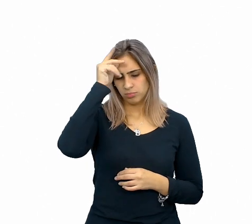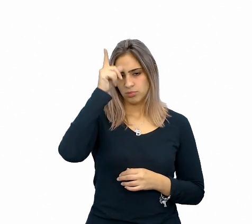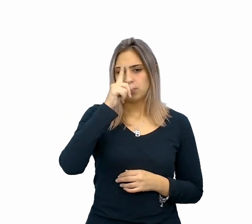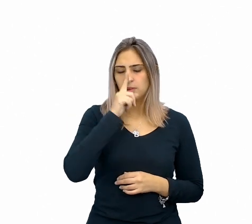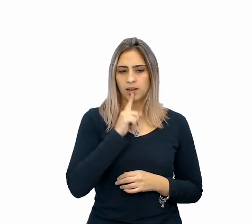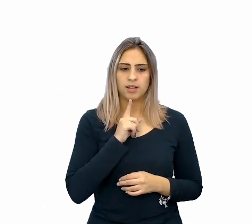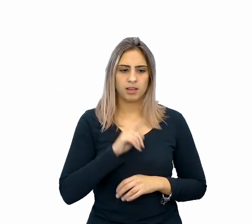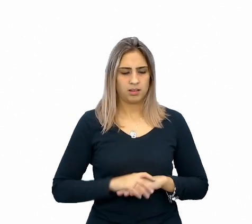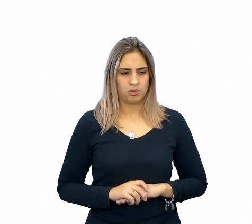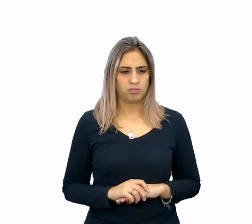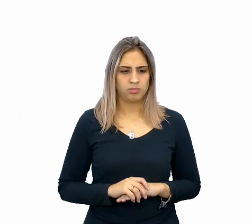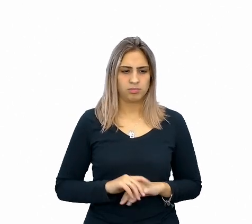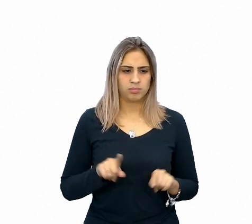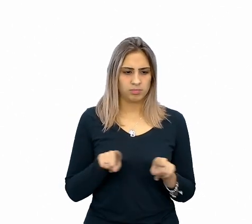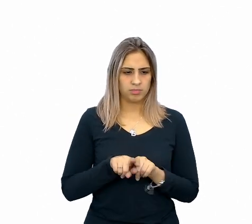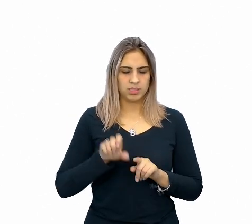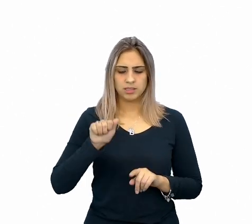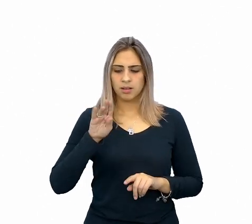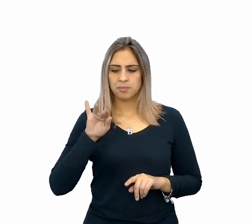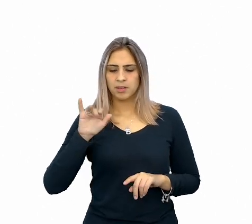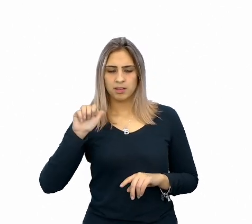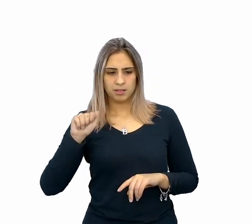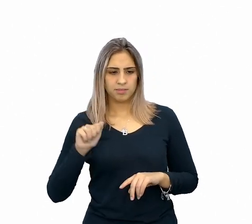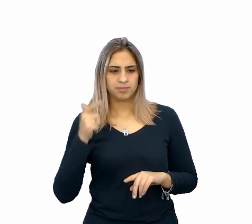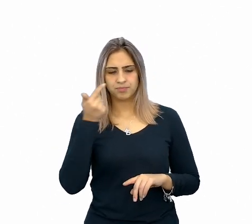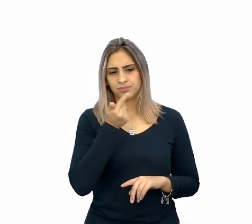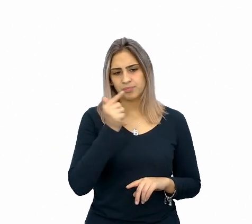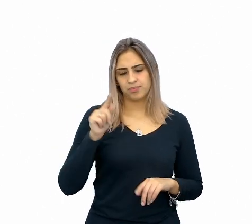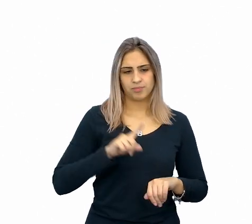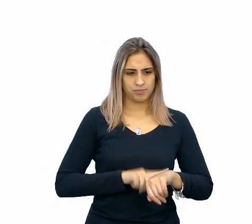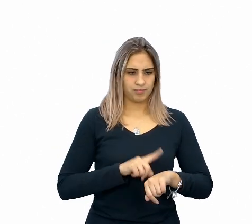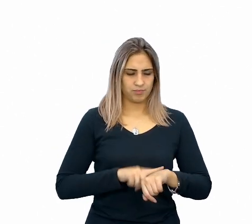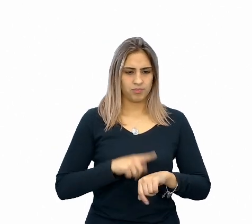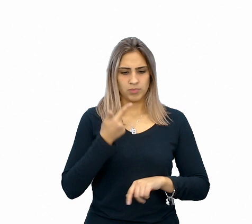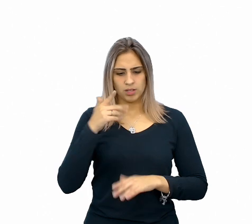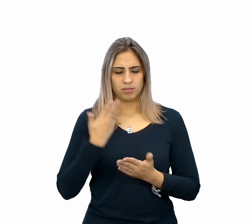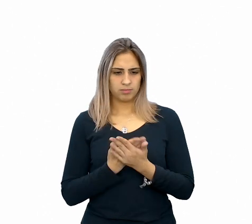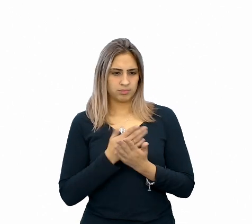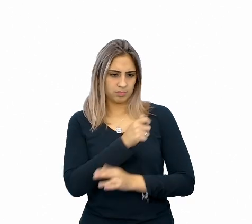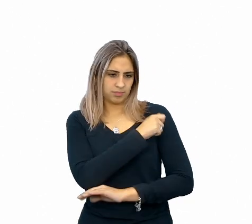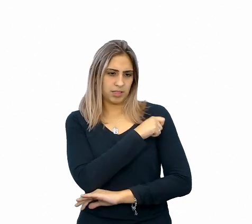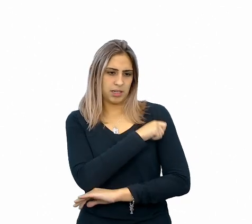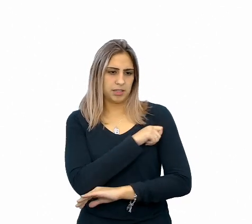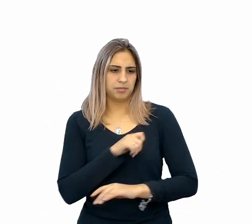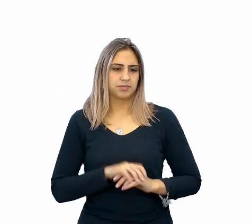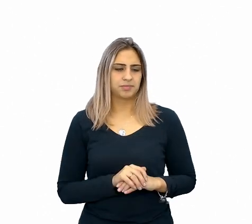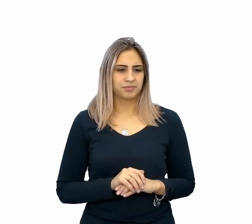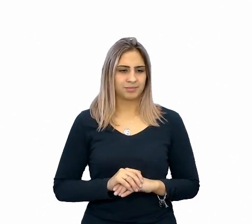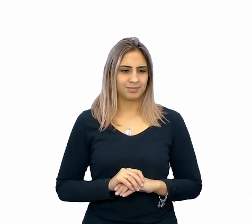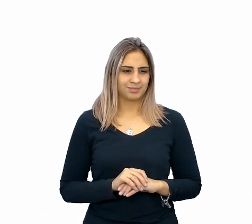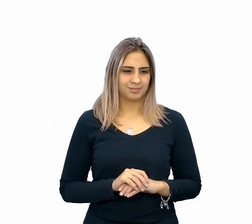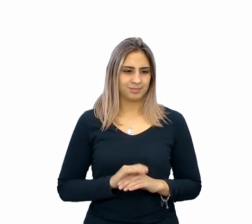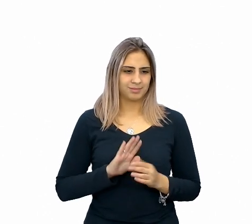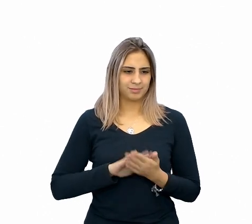a cantiga Sabiá. E, num outro momento, os estudantes farão a